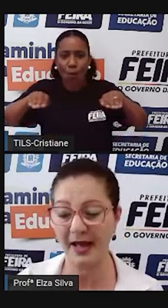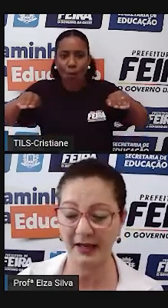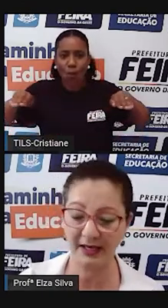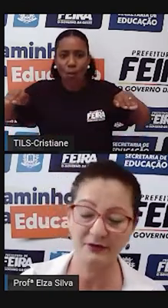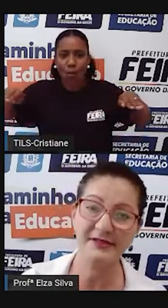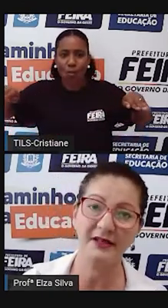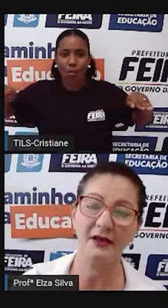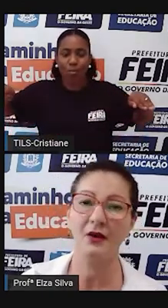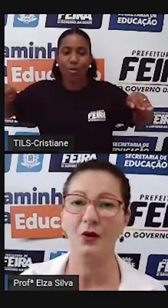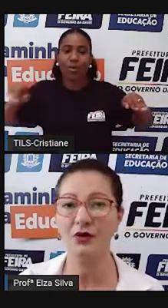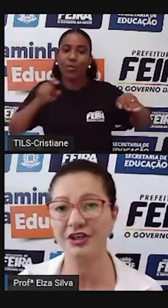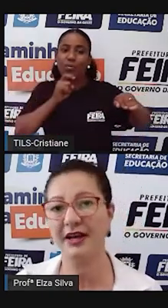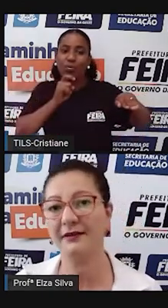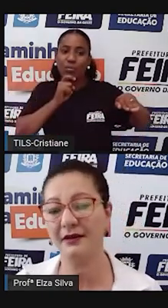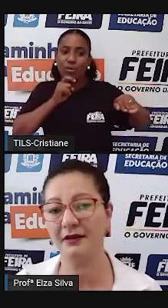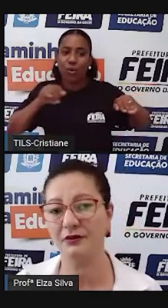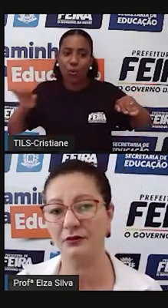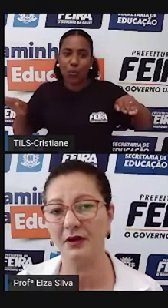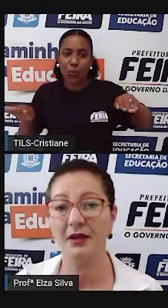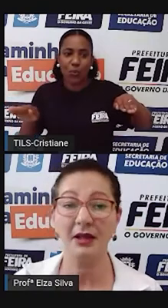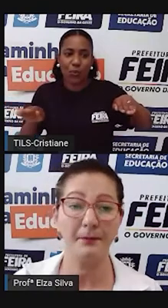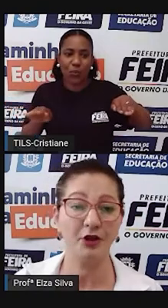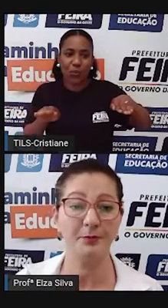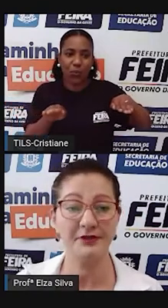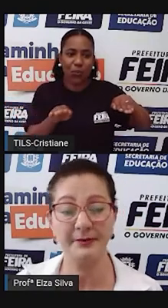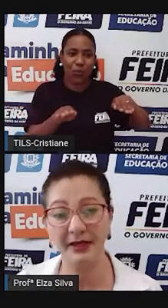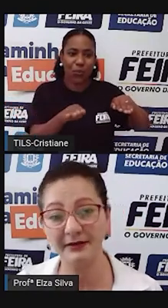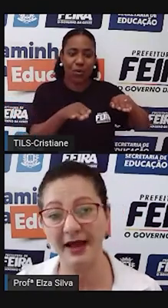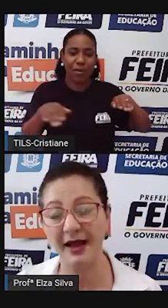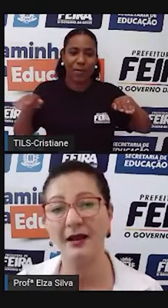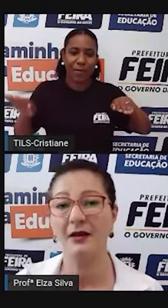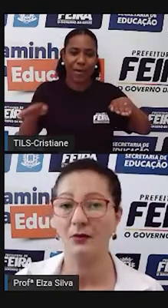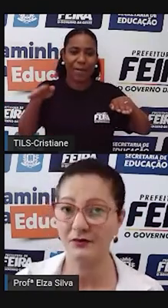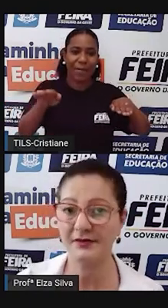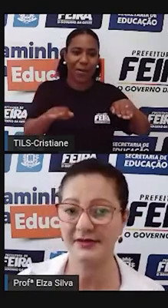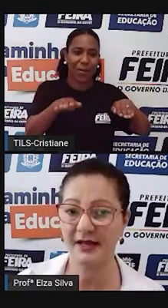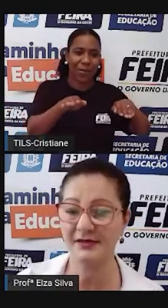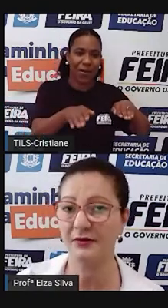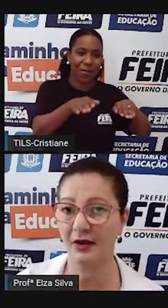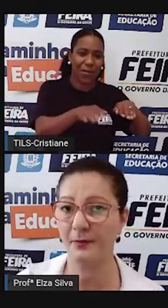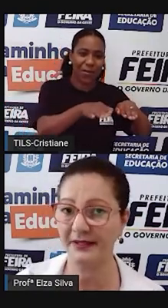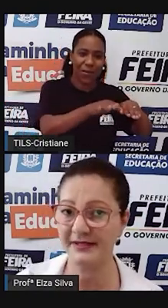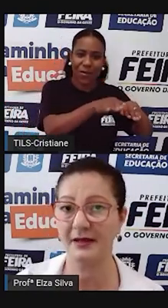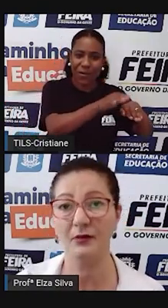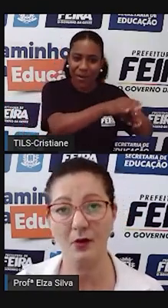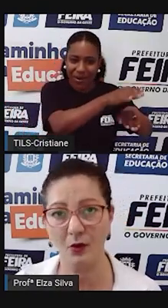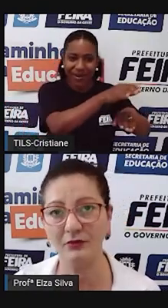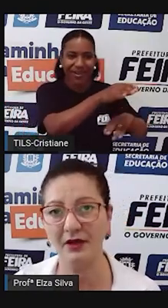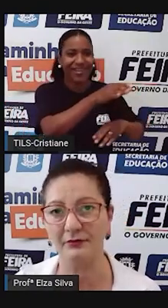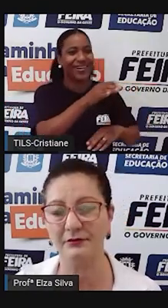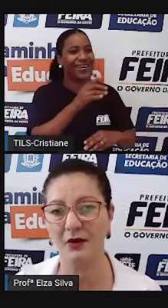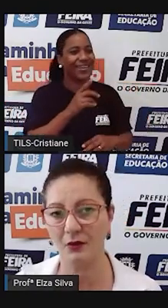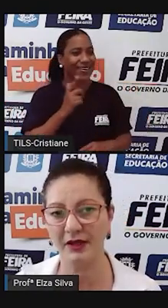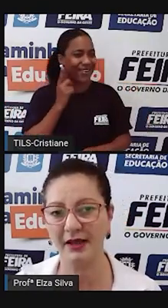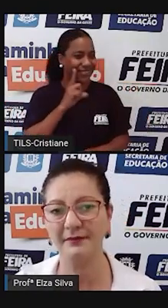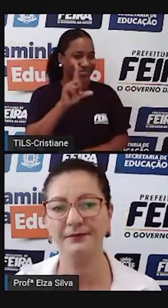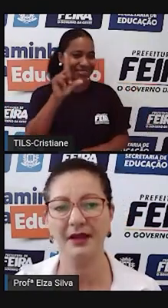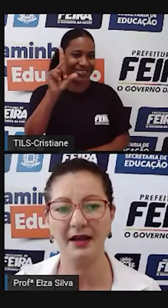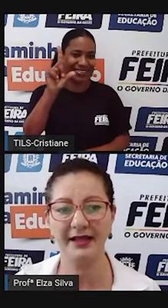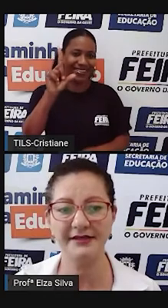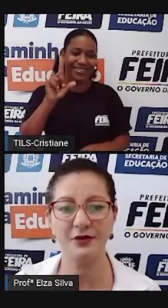gelo, para reduzir ou gerar atrito, que pode possibilitar um sucesso na competição ou não.